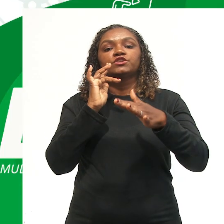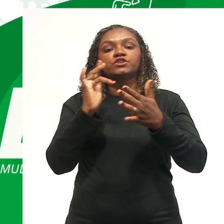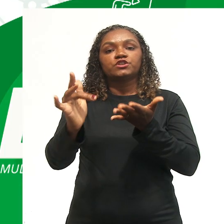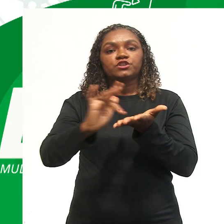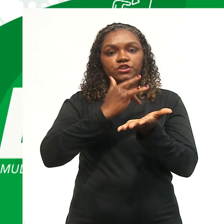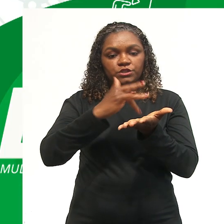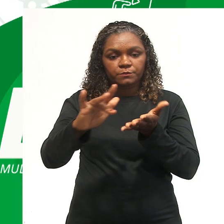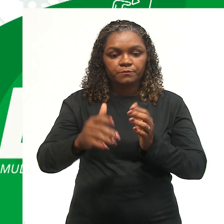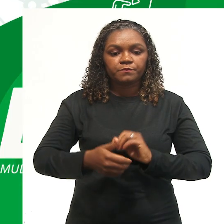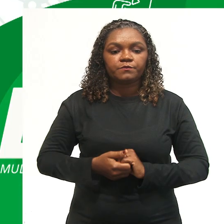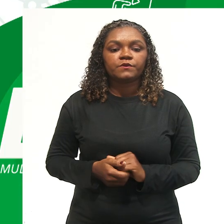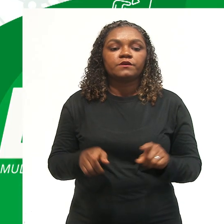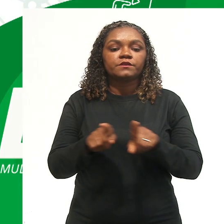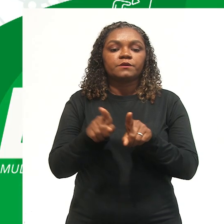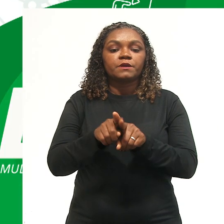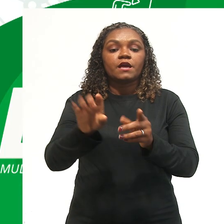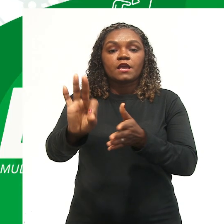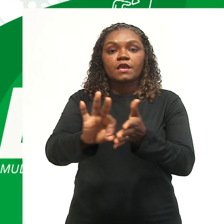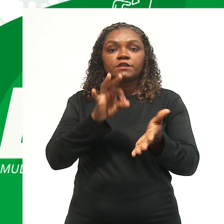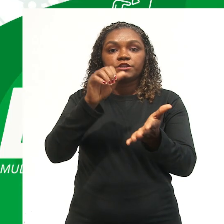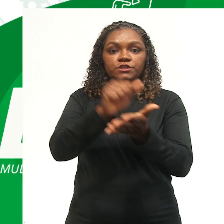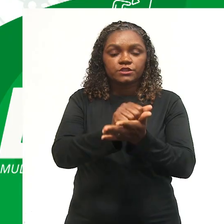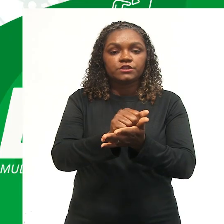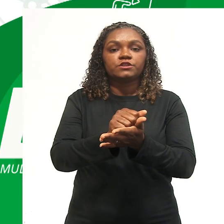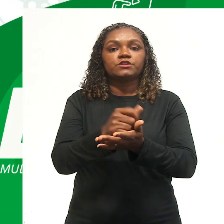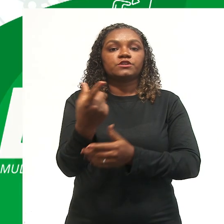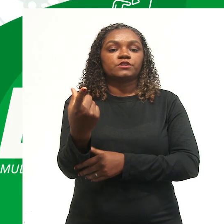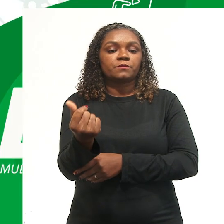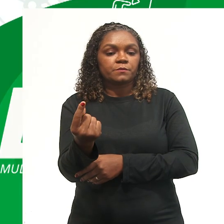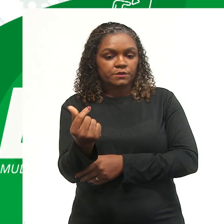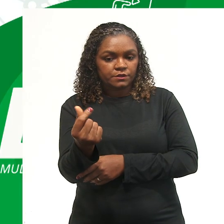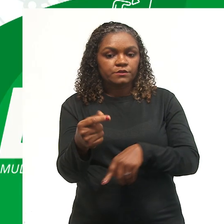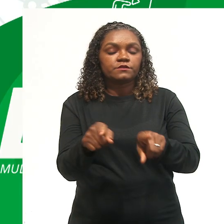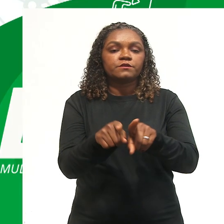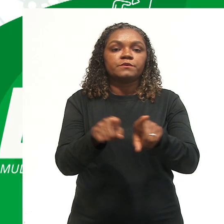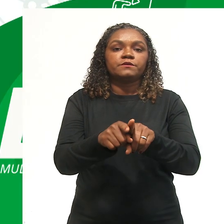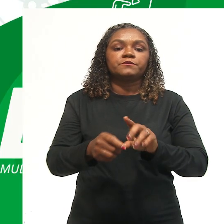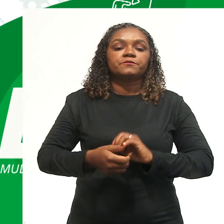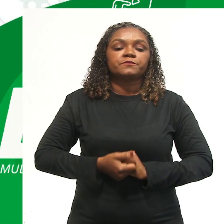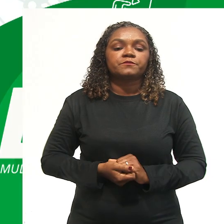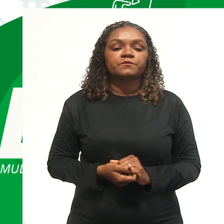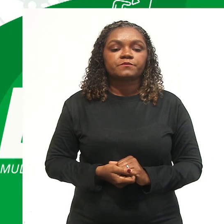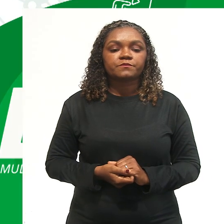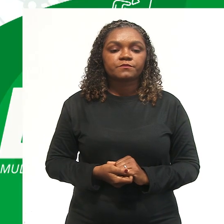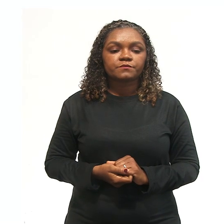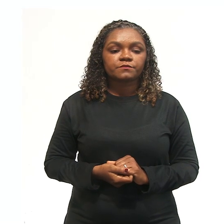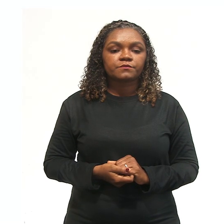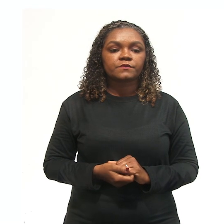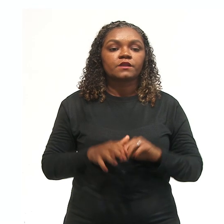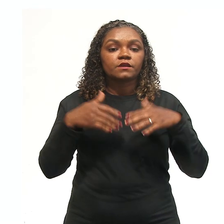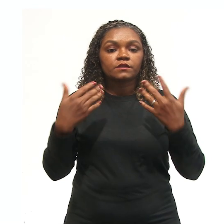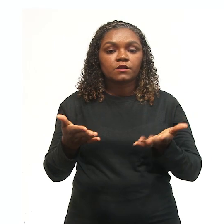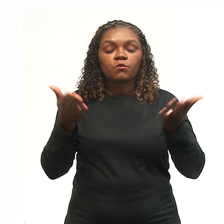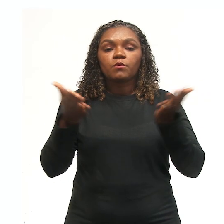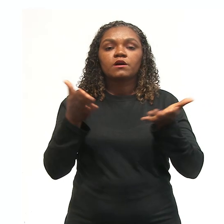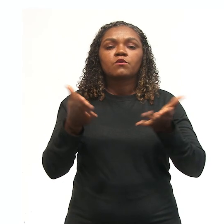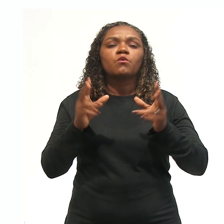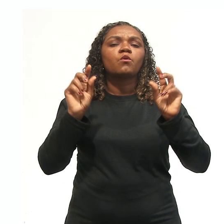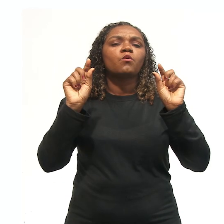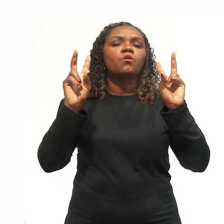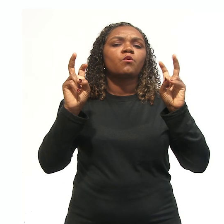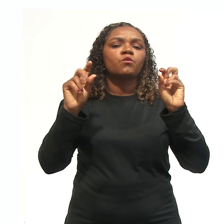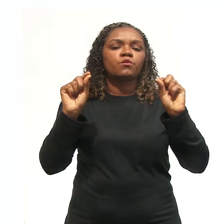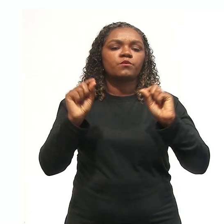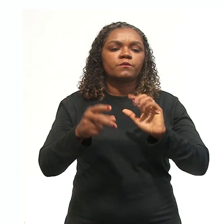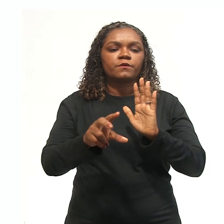atos ali correlatos a este instrumento auxiliar, o registro de preço, tudo bem? Nós falaremos nessa aula a respeito,